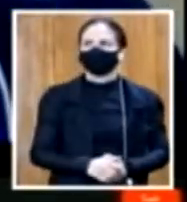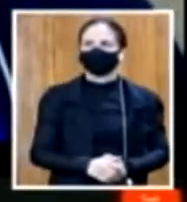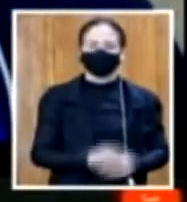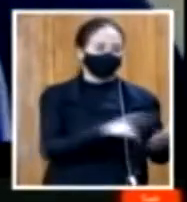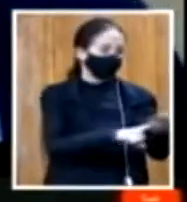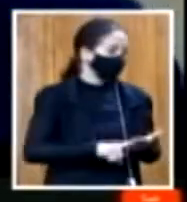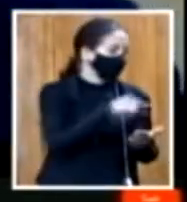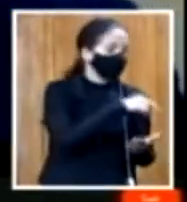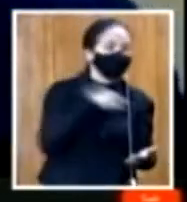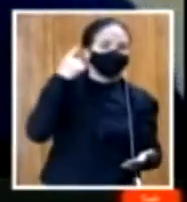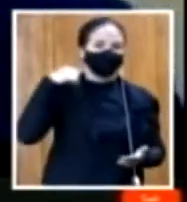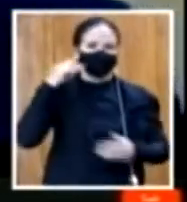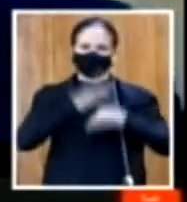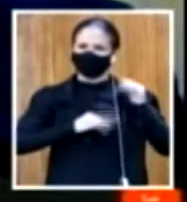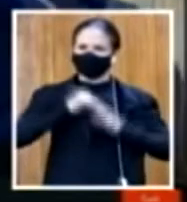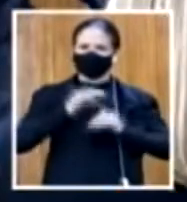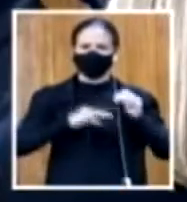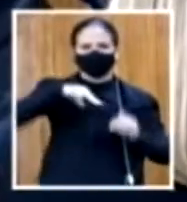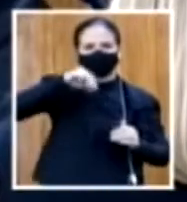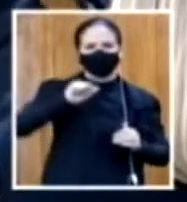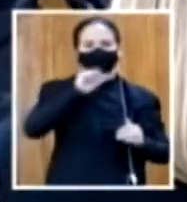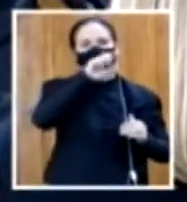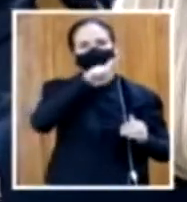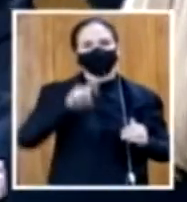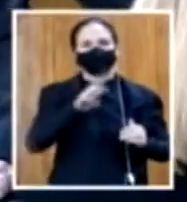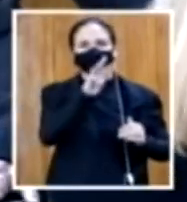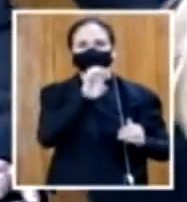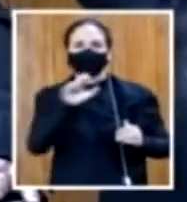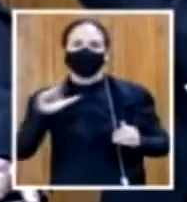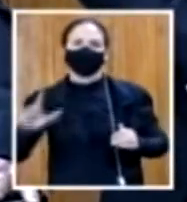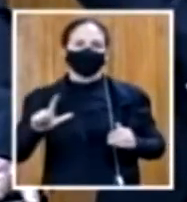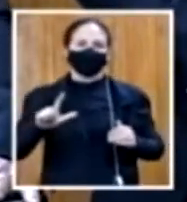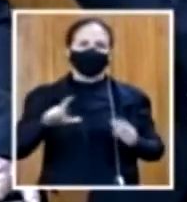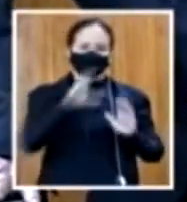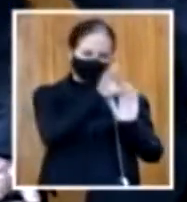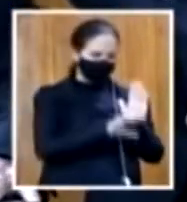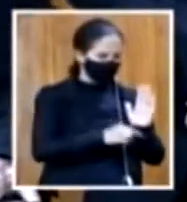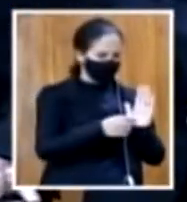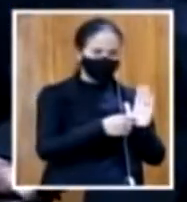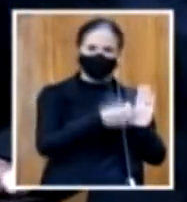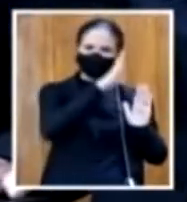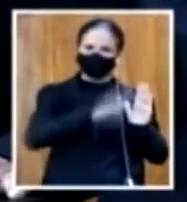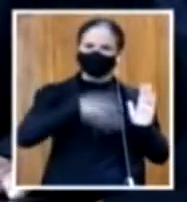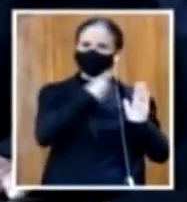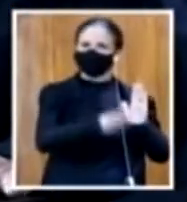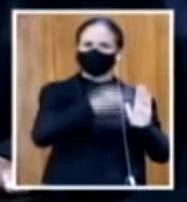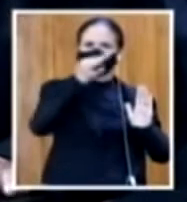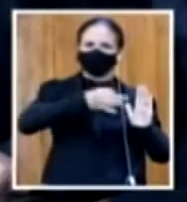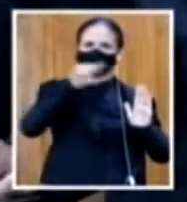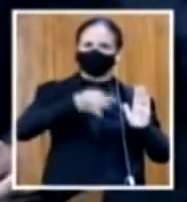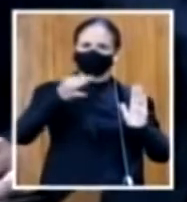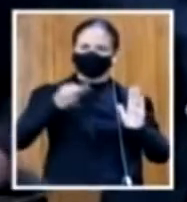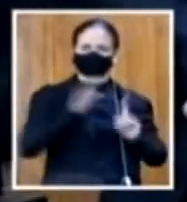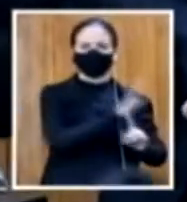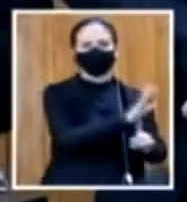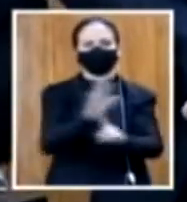doutor Maxwell, que tem um currículo invejável e que veio trazer a nós, vereadores e vereadoras, a